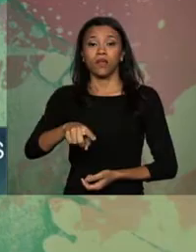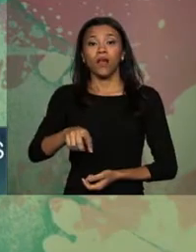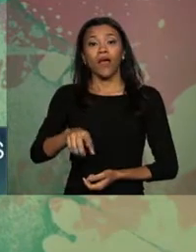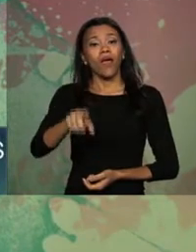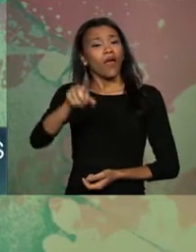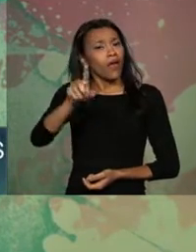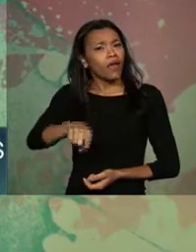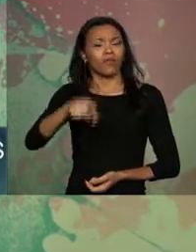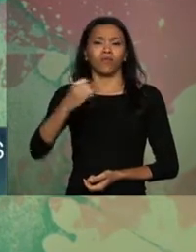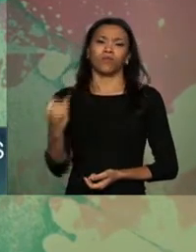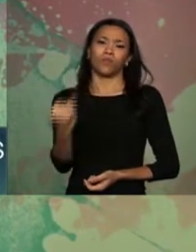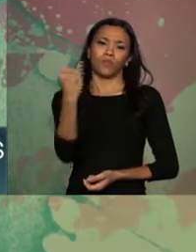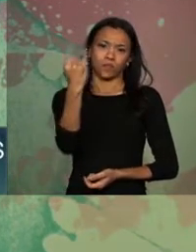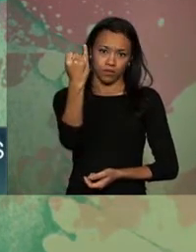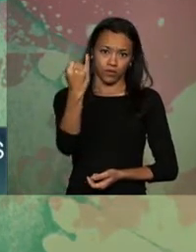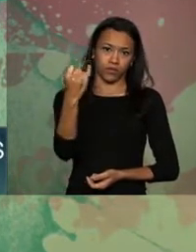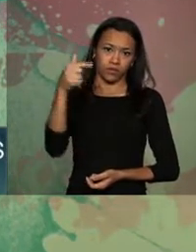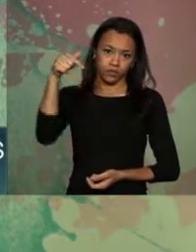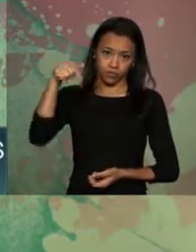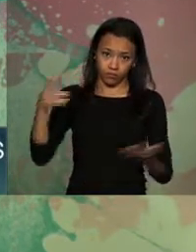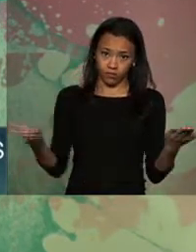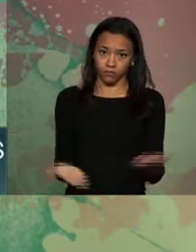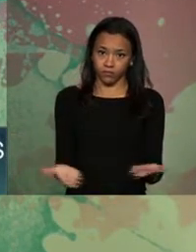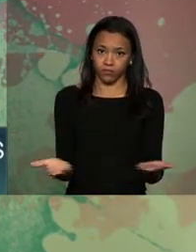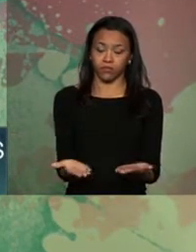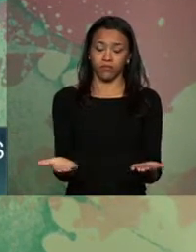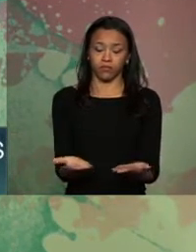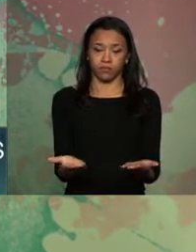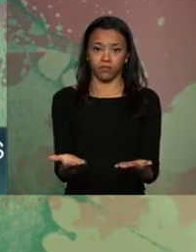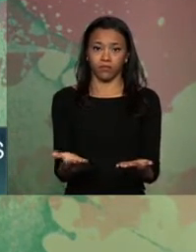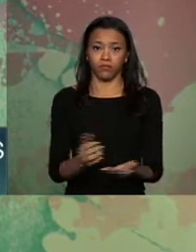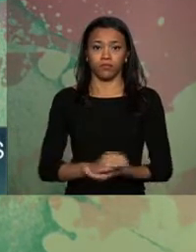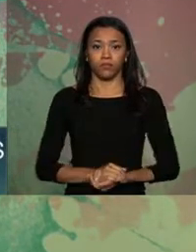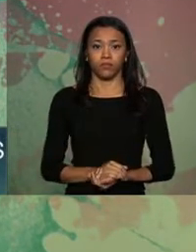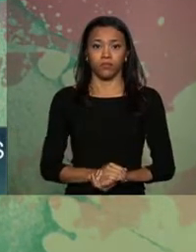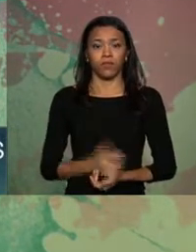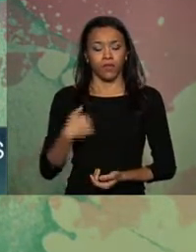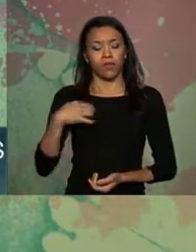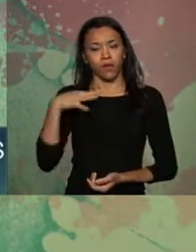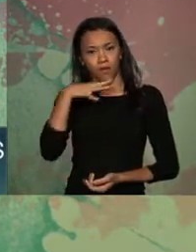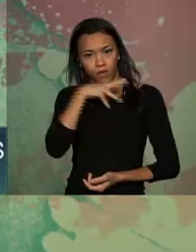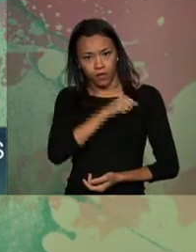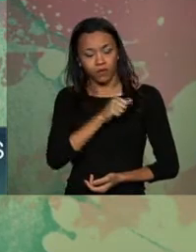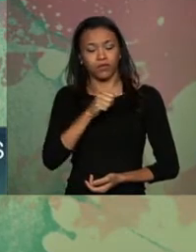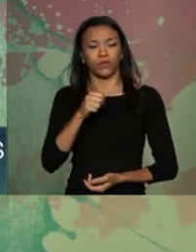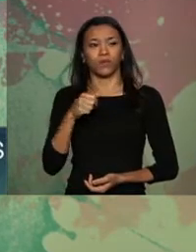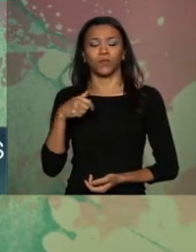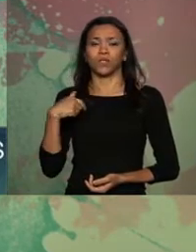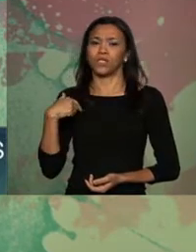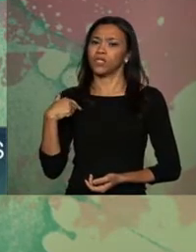absolutamente fundamentais. Nesse momento, eu acho que toda a trajetória da